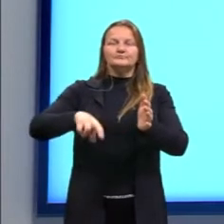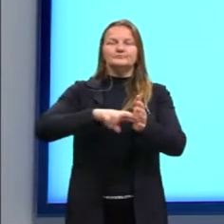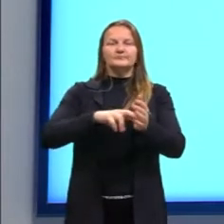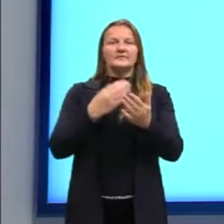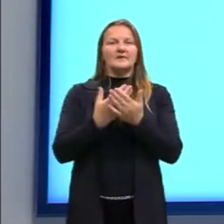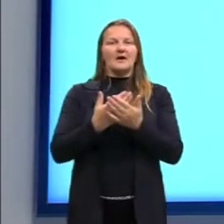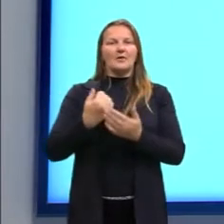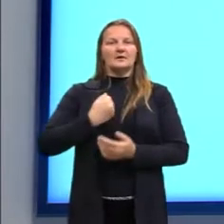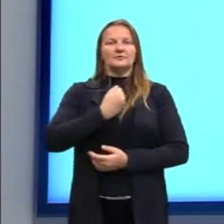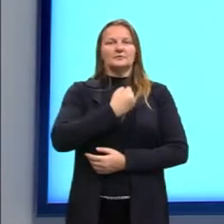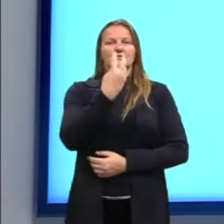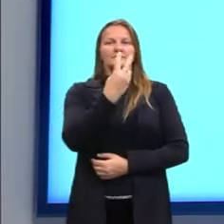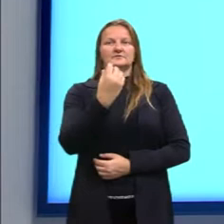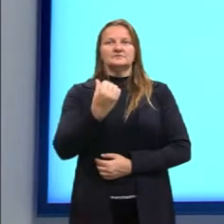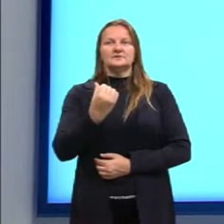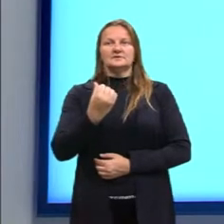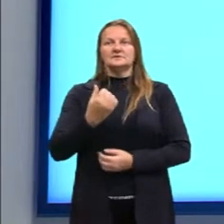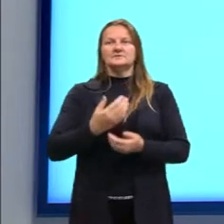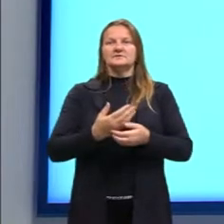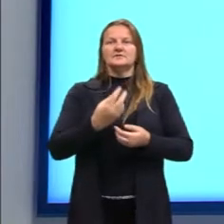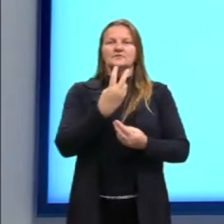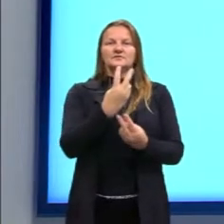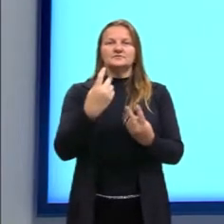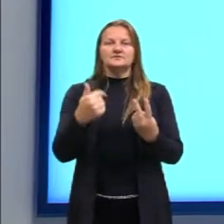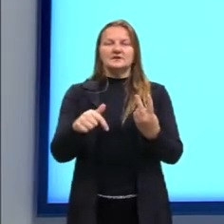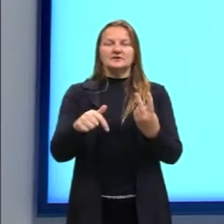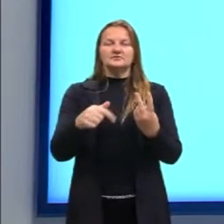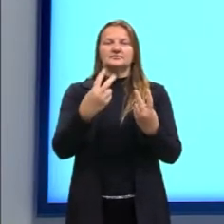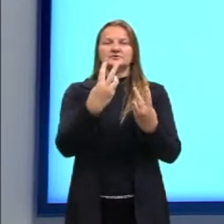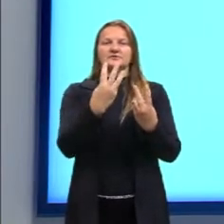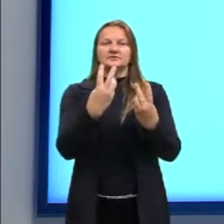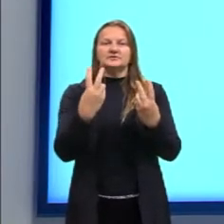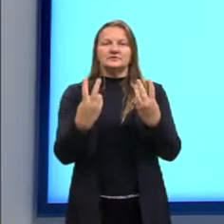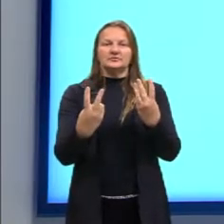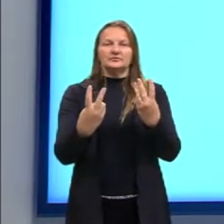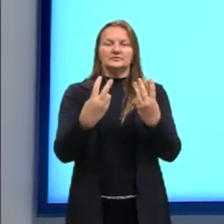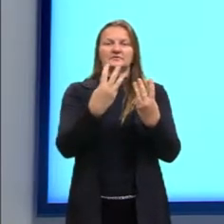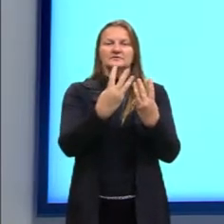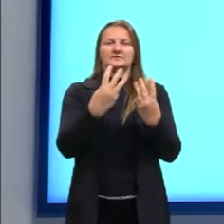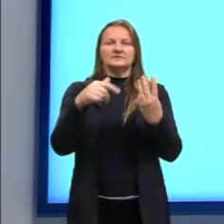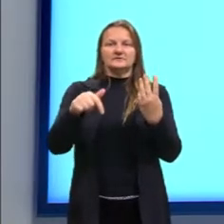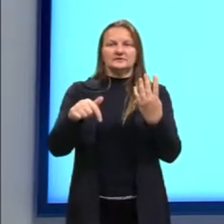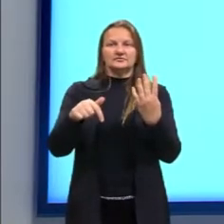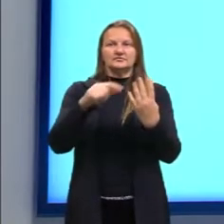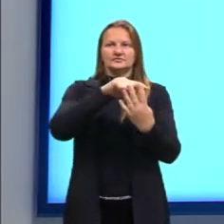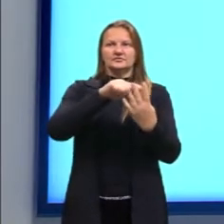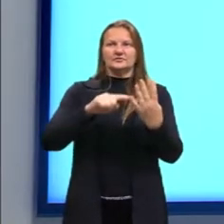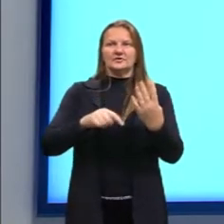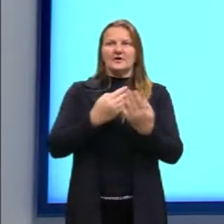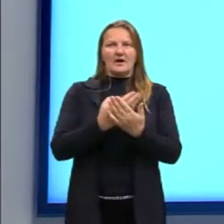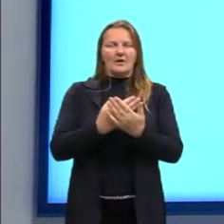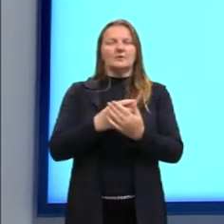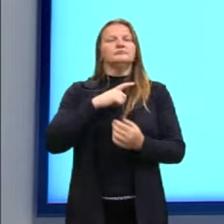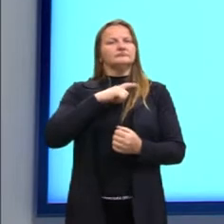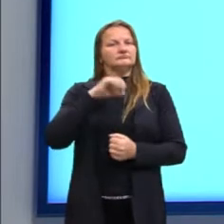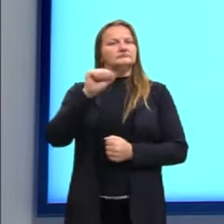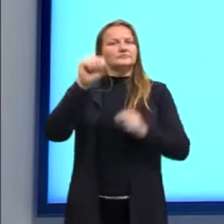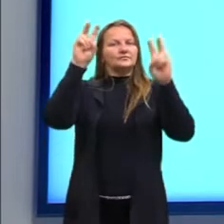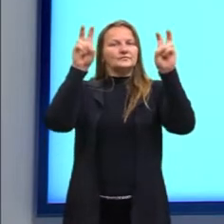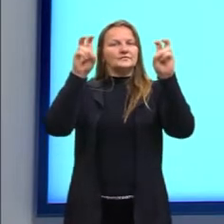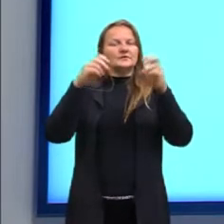aulas 26, 27, 32 e 37, que vão falar aí sobre